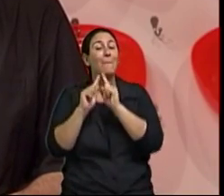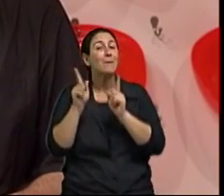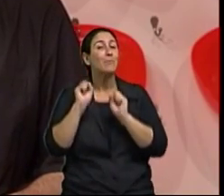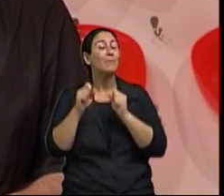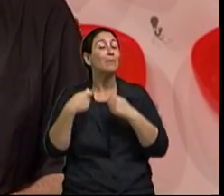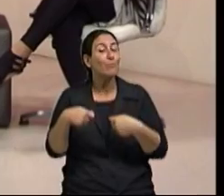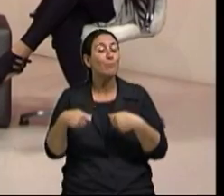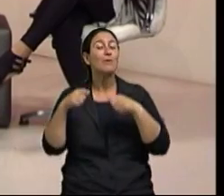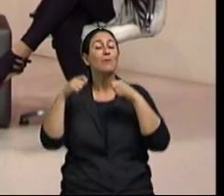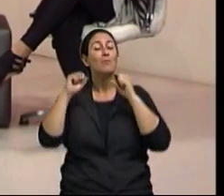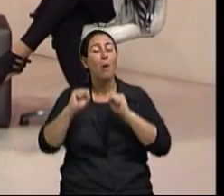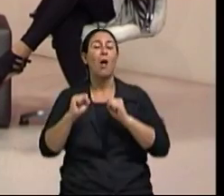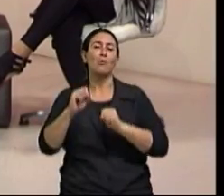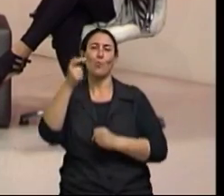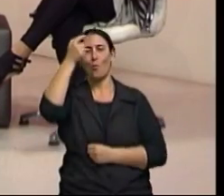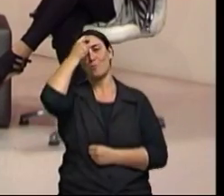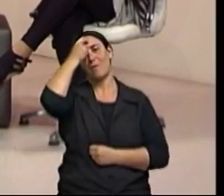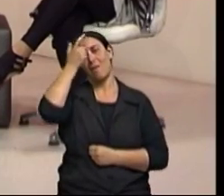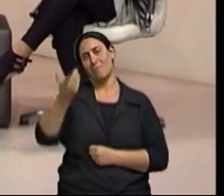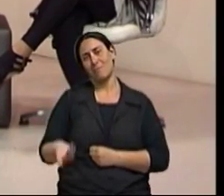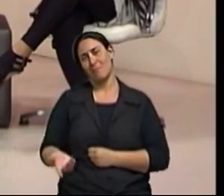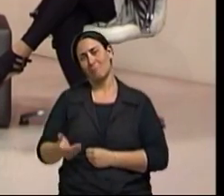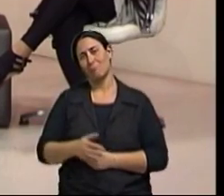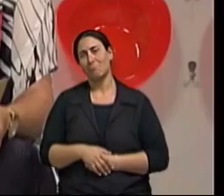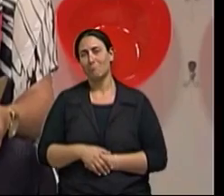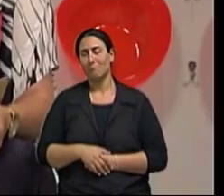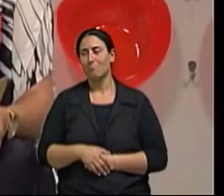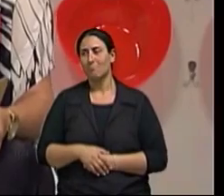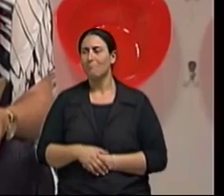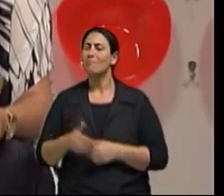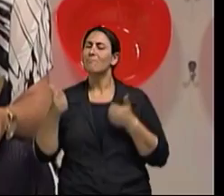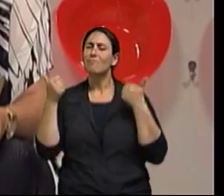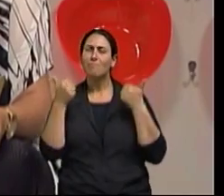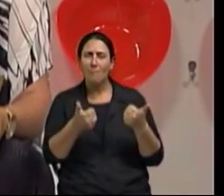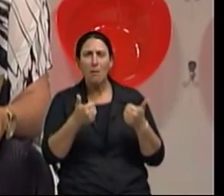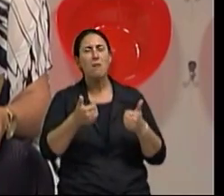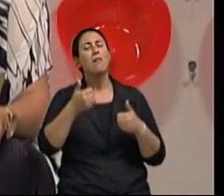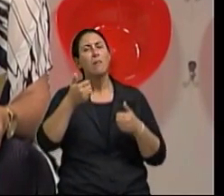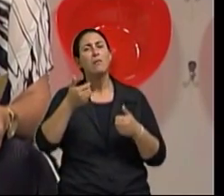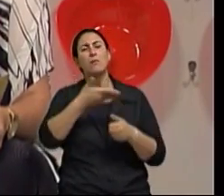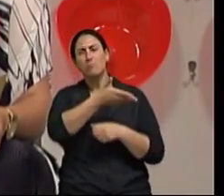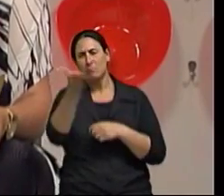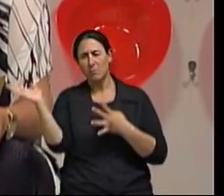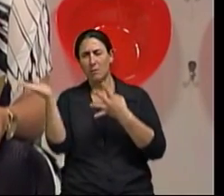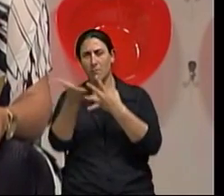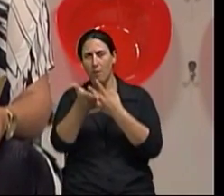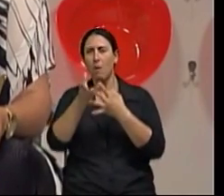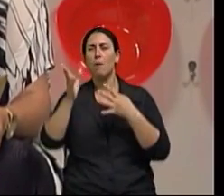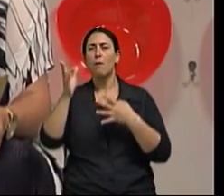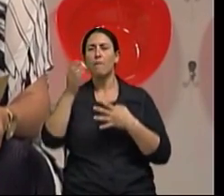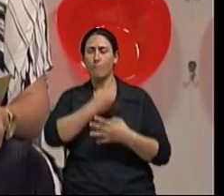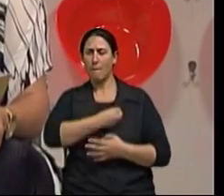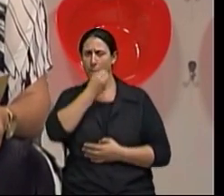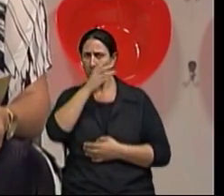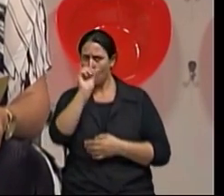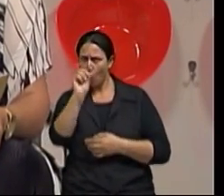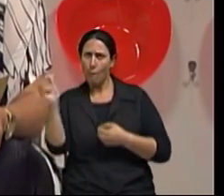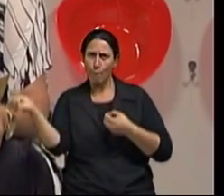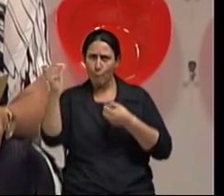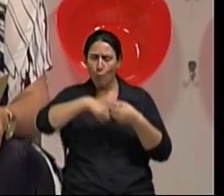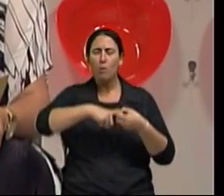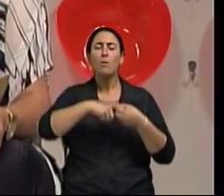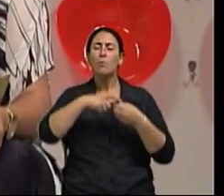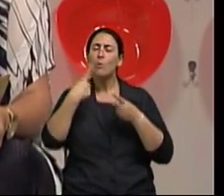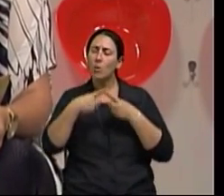né, freado e muito mais consciente, né? Nós vamos a um pequeno intervalo, o Viva Bem já volta para que a gente continue